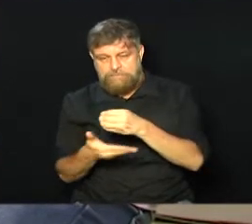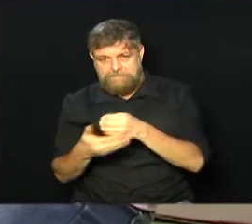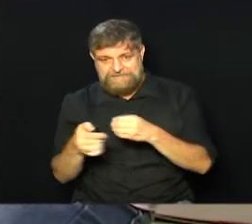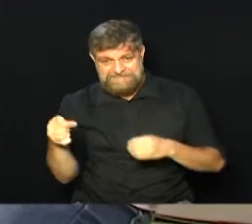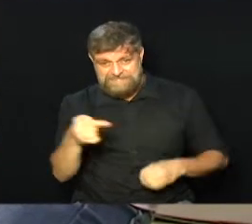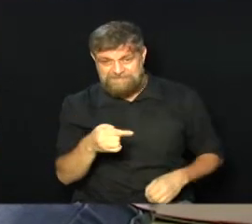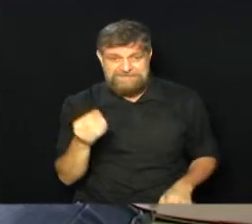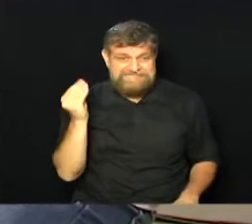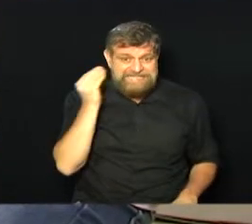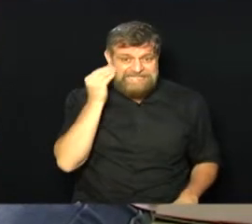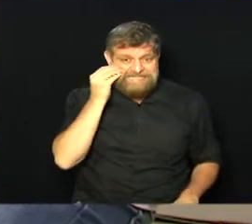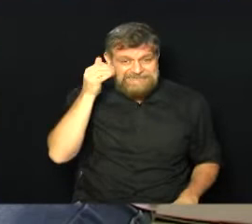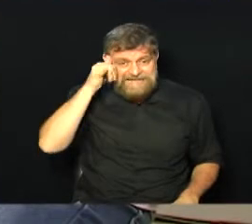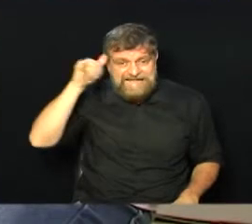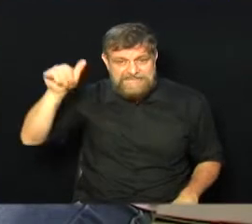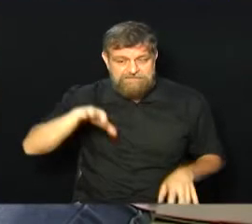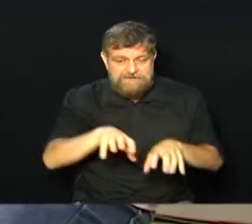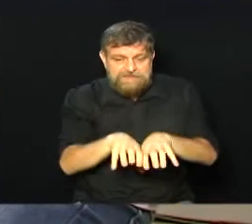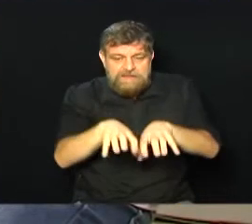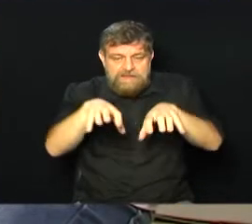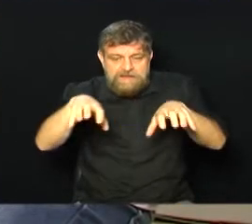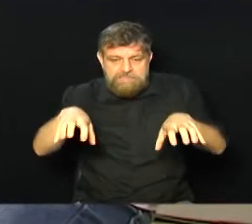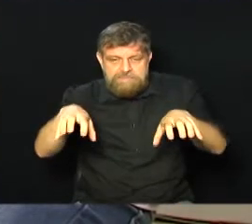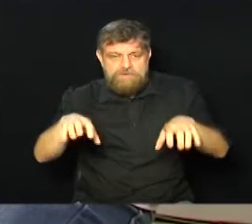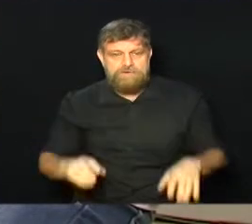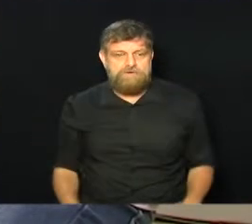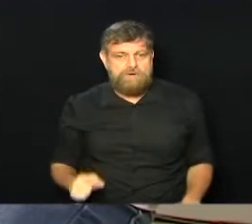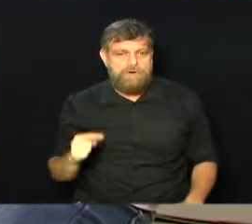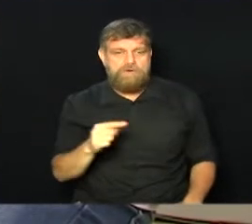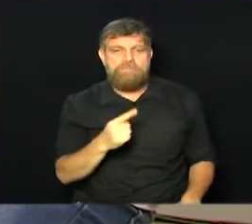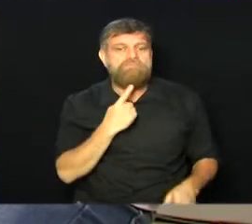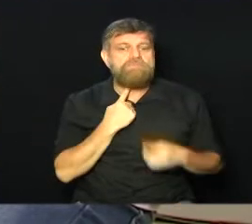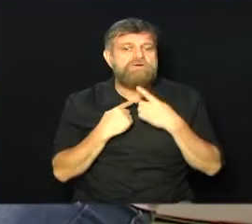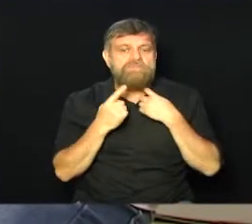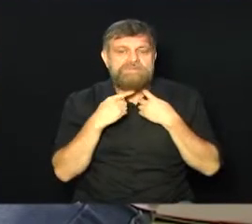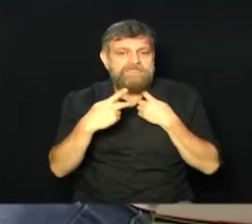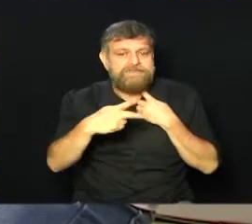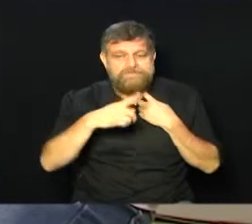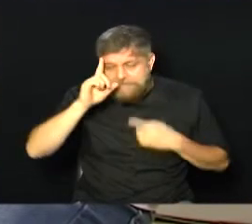essas panelas que existem no futebol? Ou isso é inerente à sua vontade?